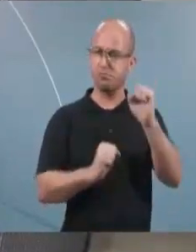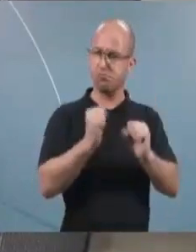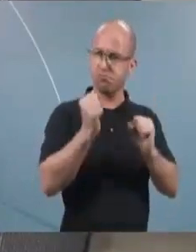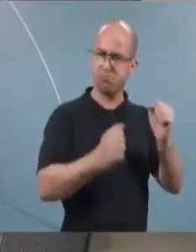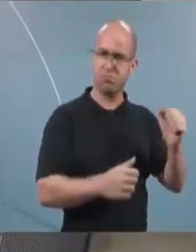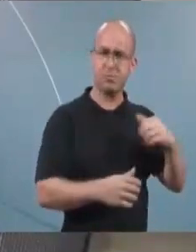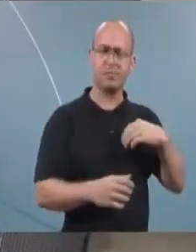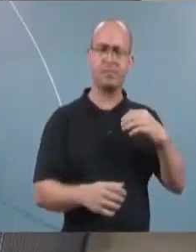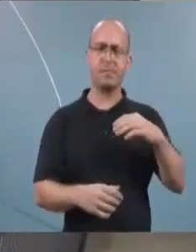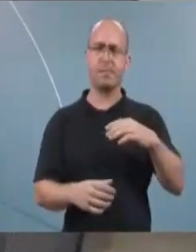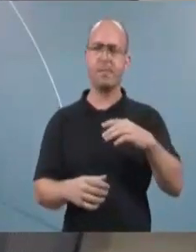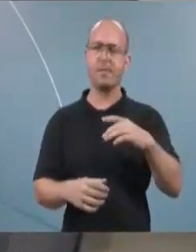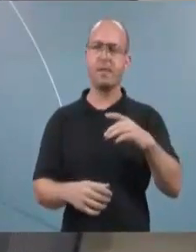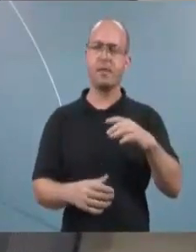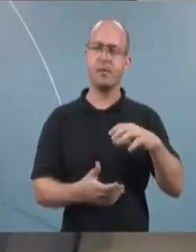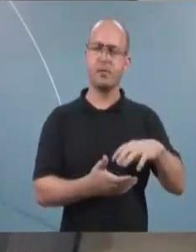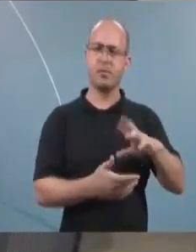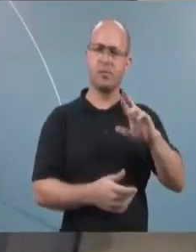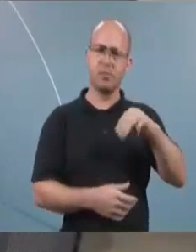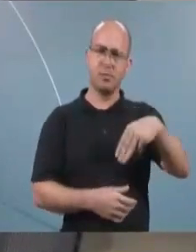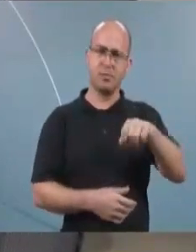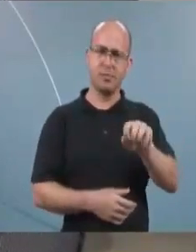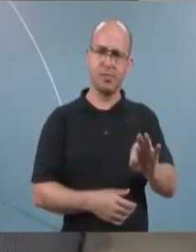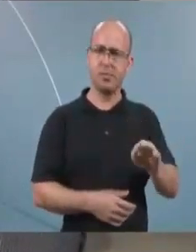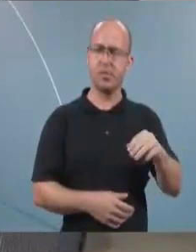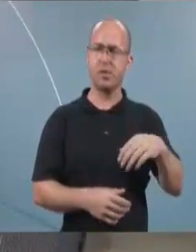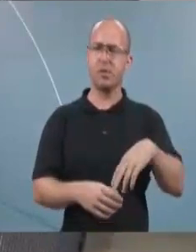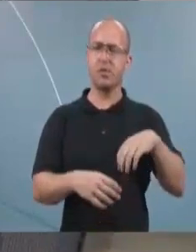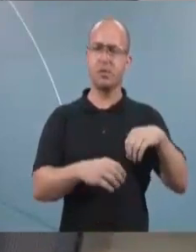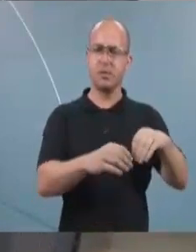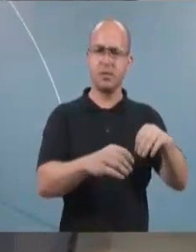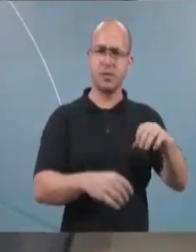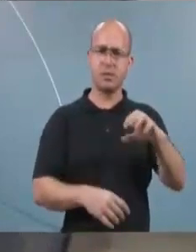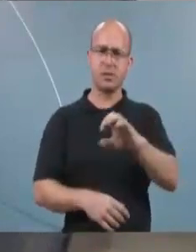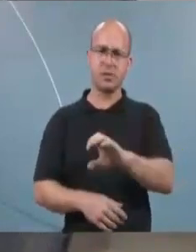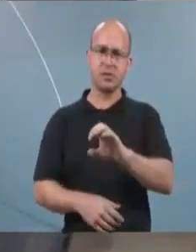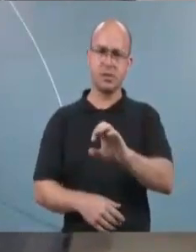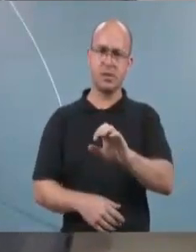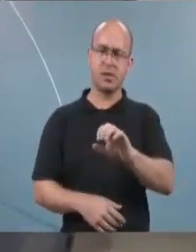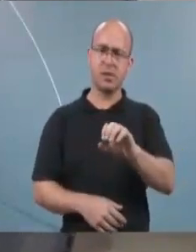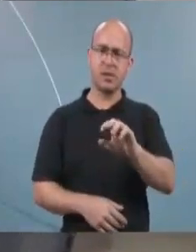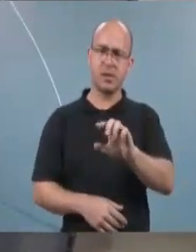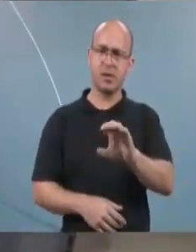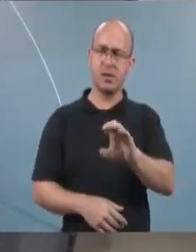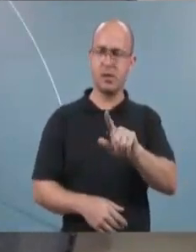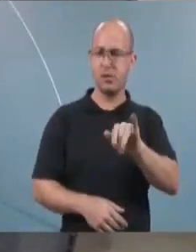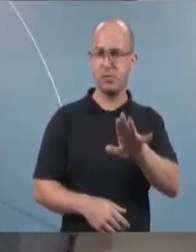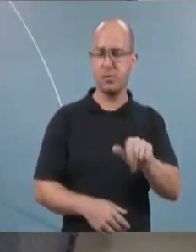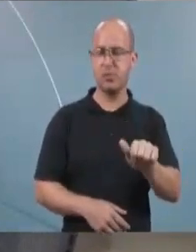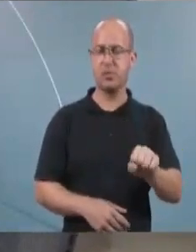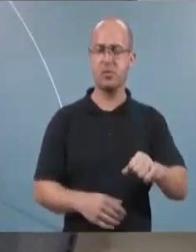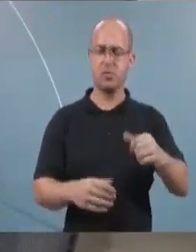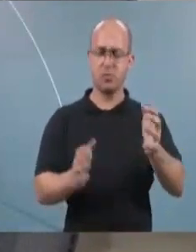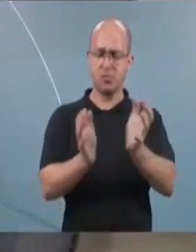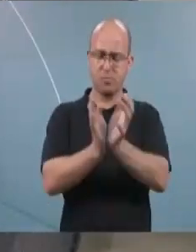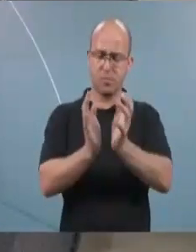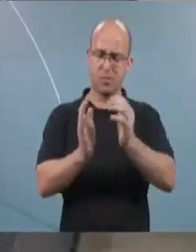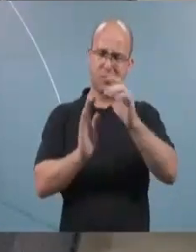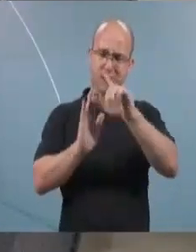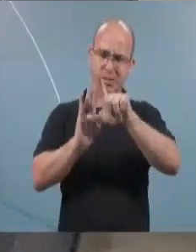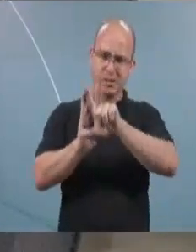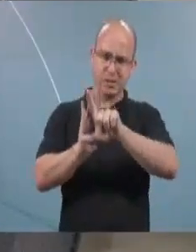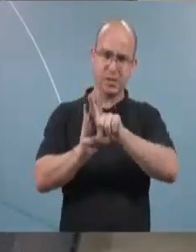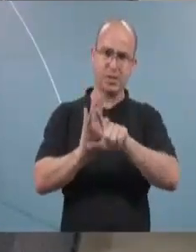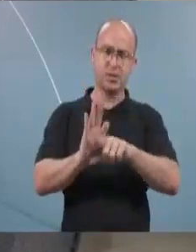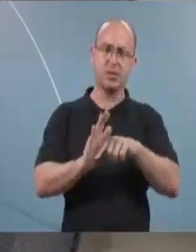MST venderem pro estado quando a gente aprova a lei de sementes criolas quando a gente aprova um conjunto de legislações que alcança